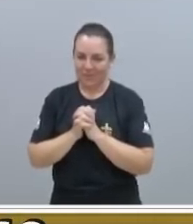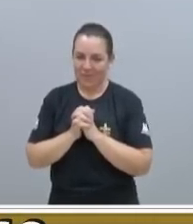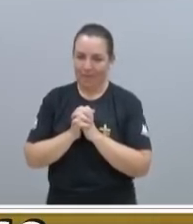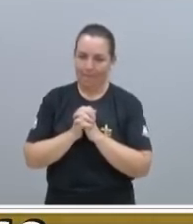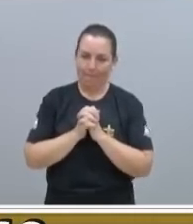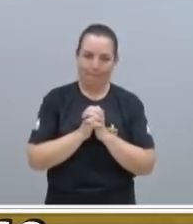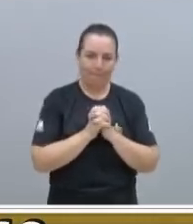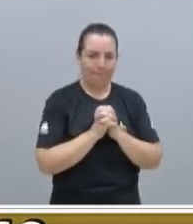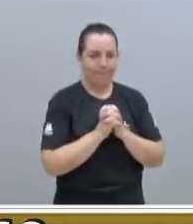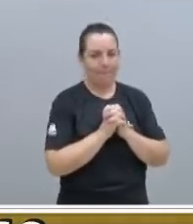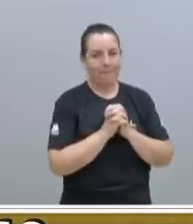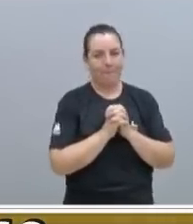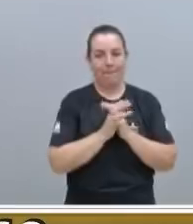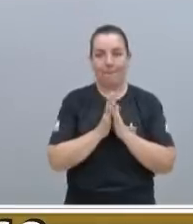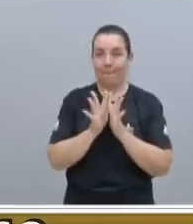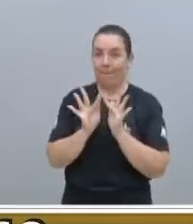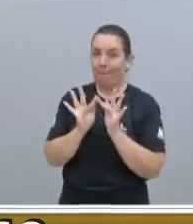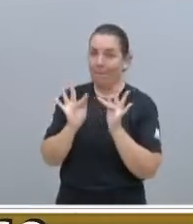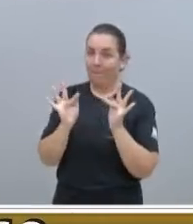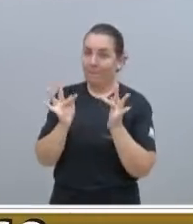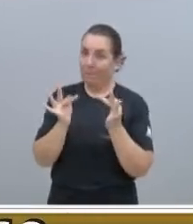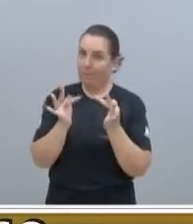unidas emprestará